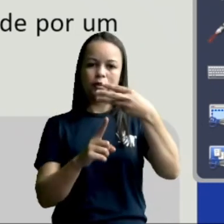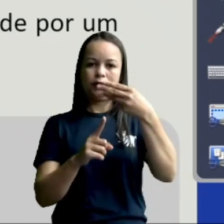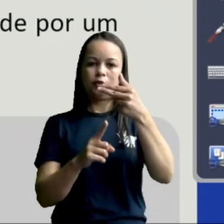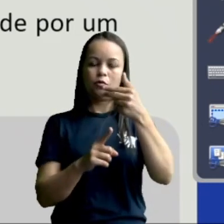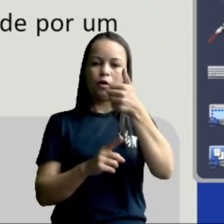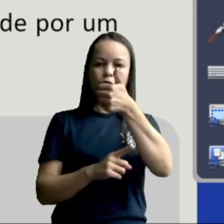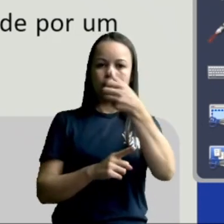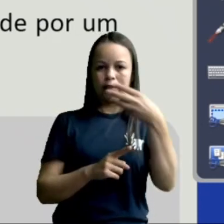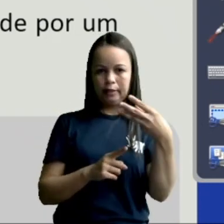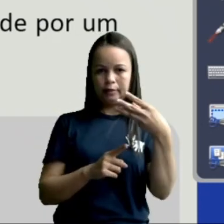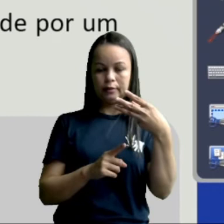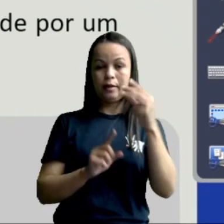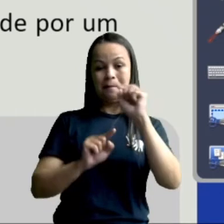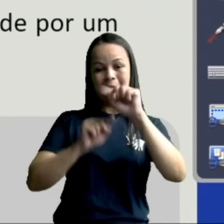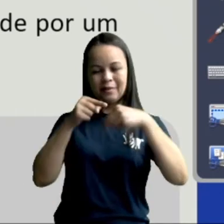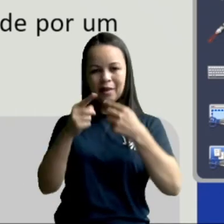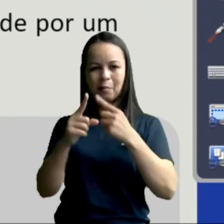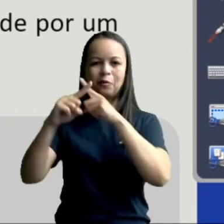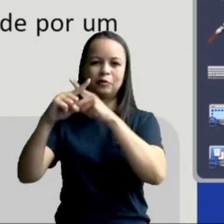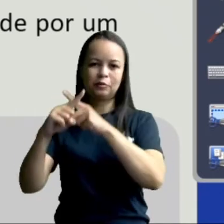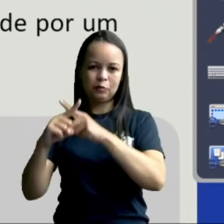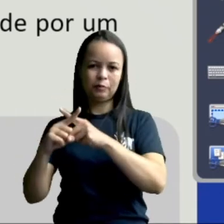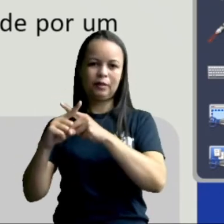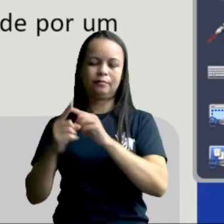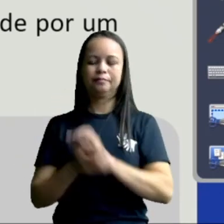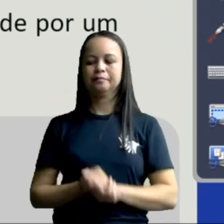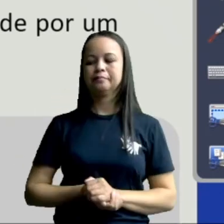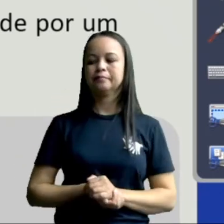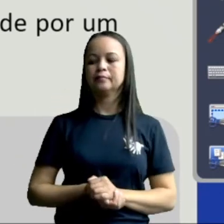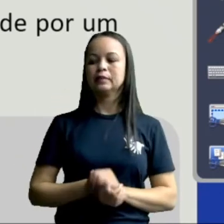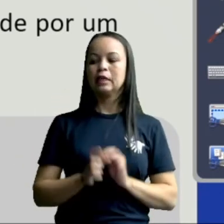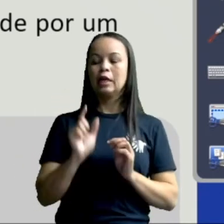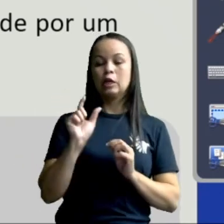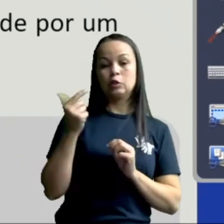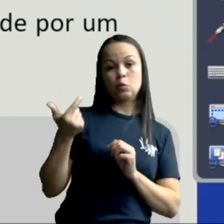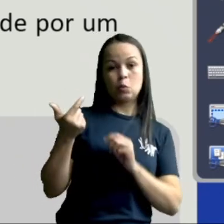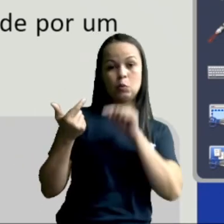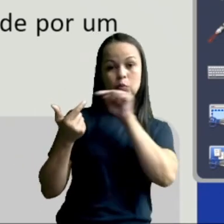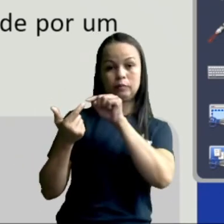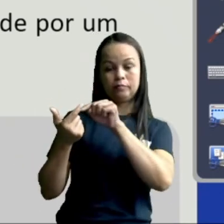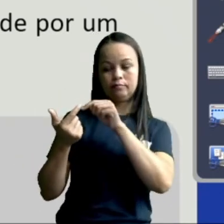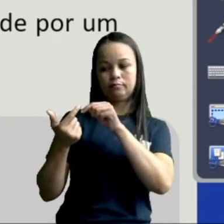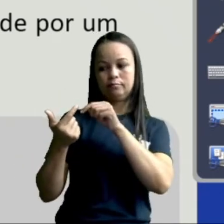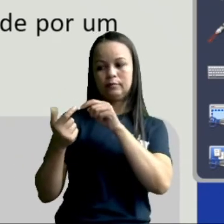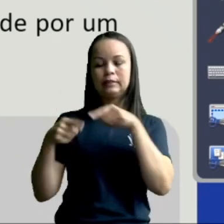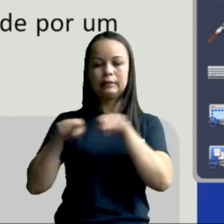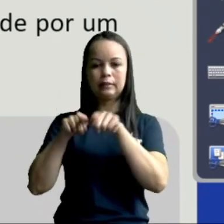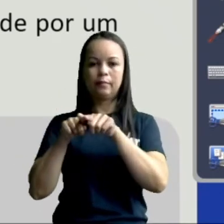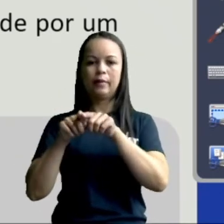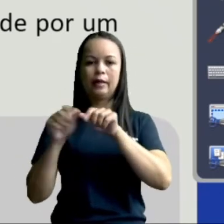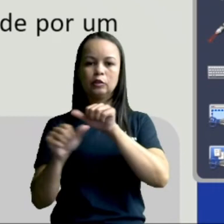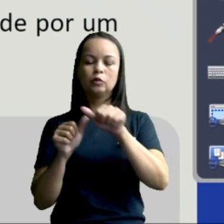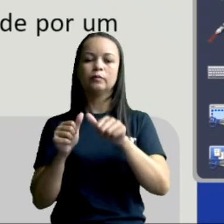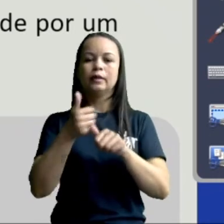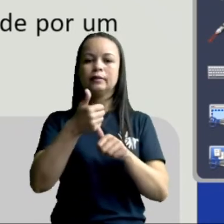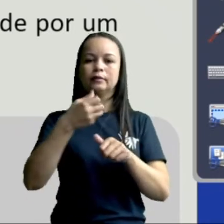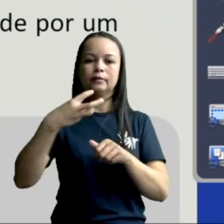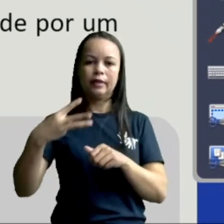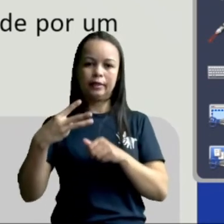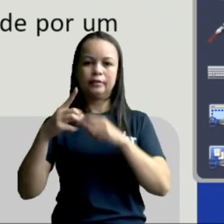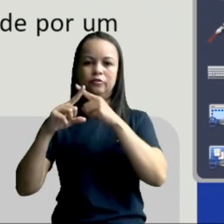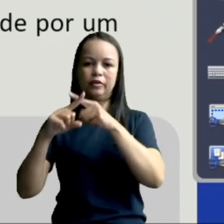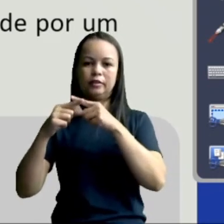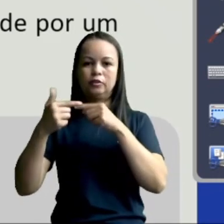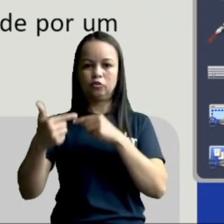para depois fazer a multiplicação, ok? E do outro lado, também dobramos, ó, 13 vezes 2 dá